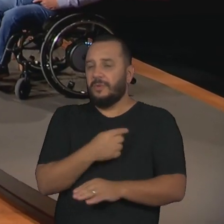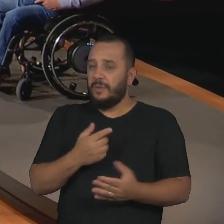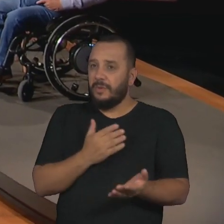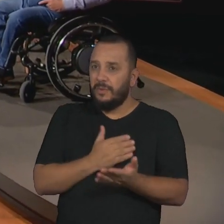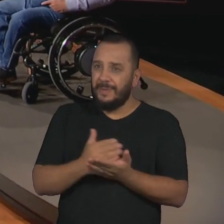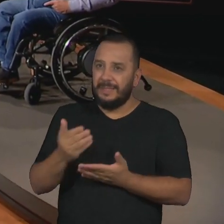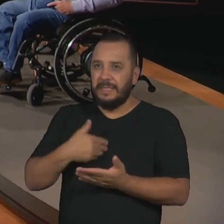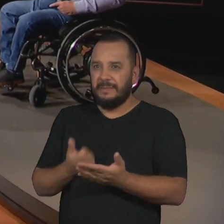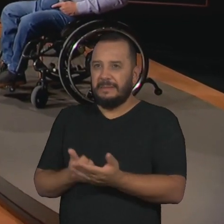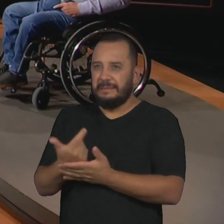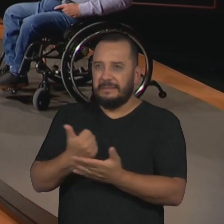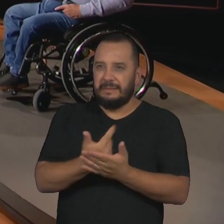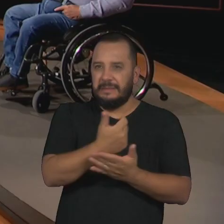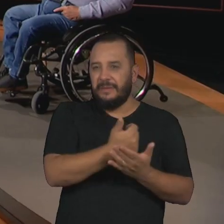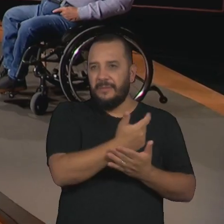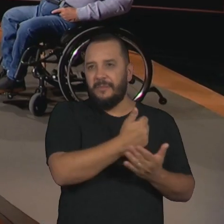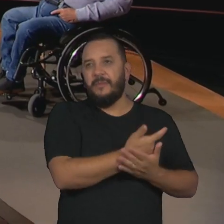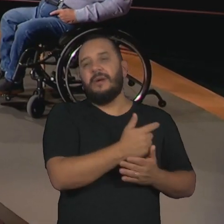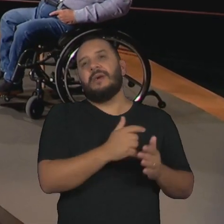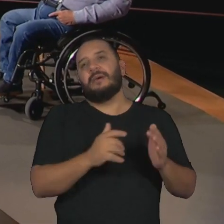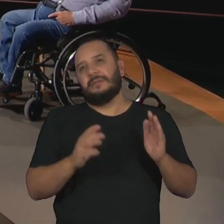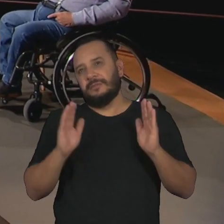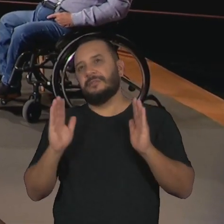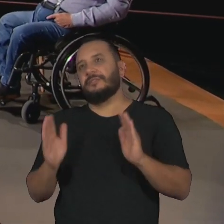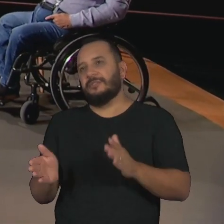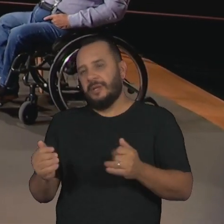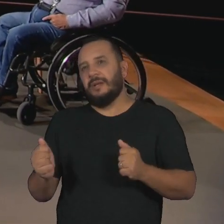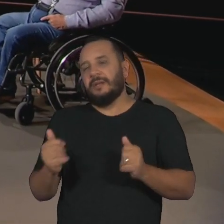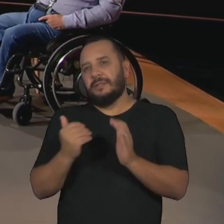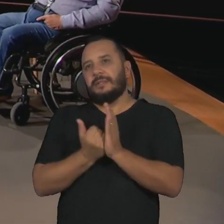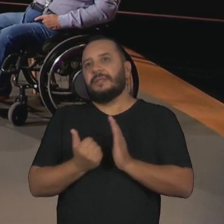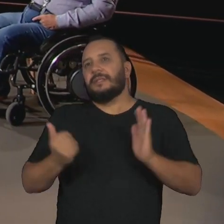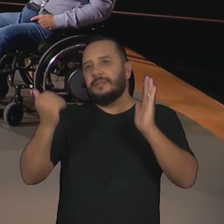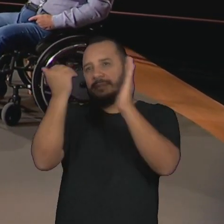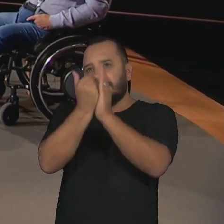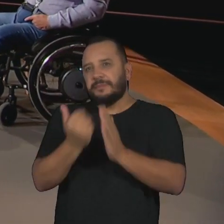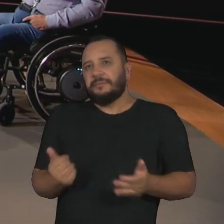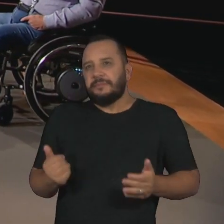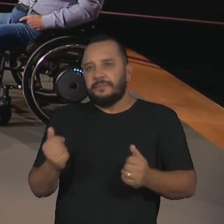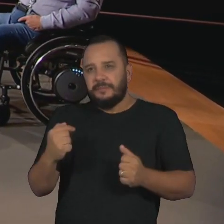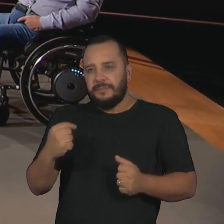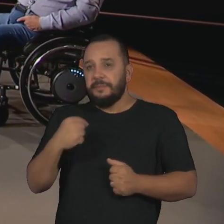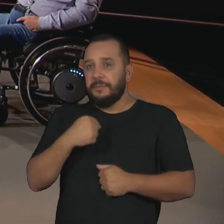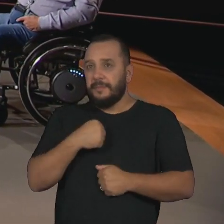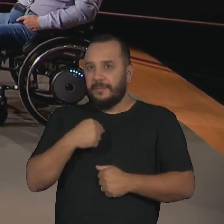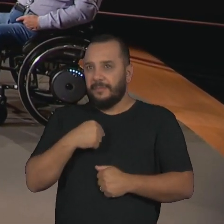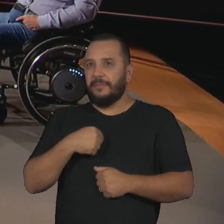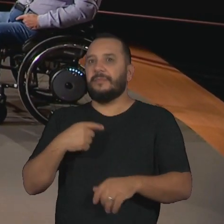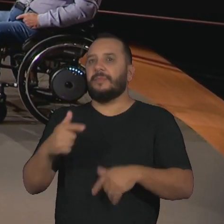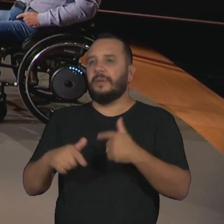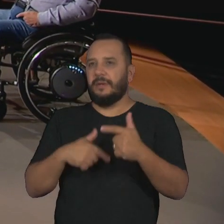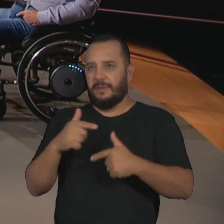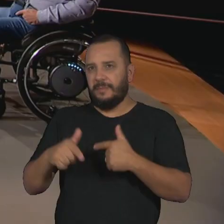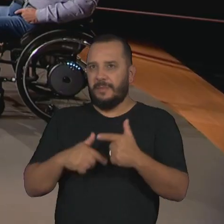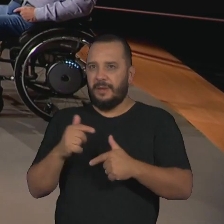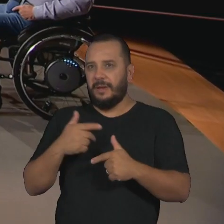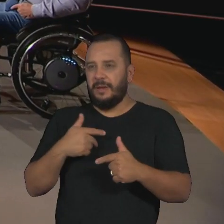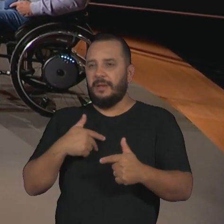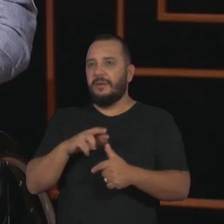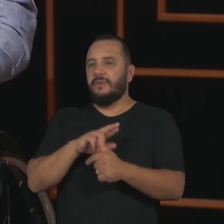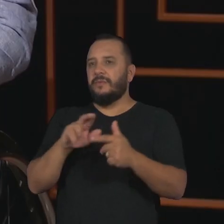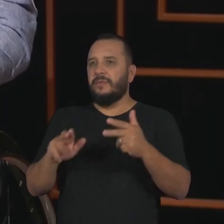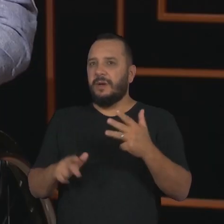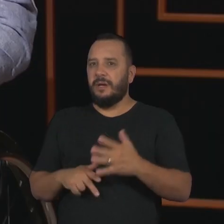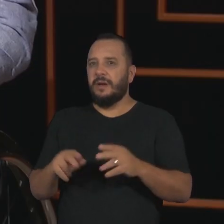adentrando de forma ainda tátil, né? Então, quando eu faço uma série de trabalhos sobre